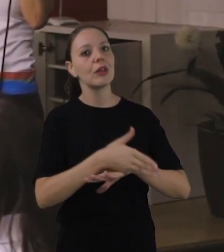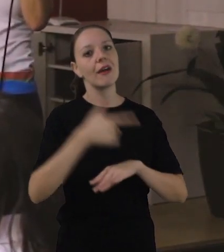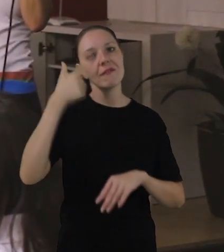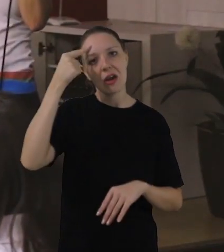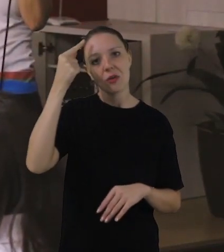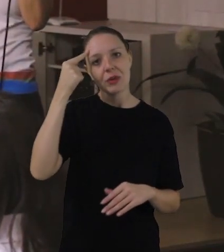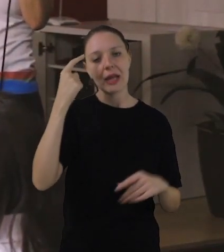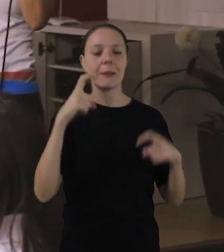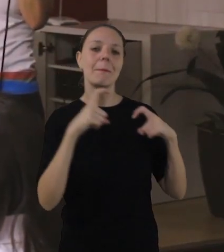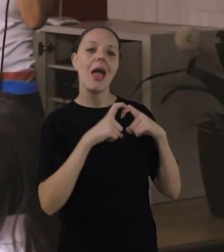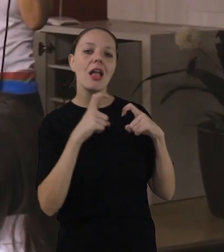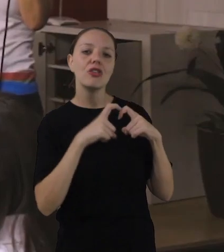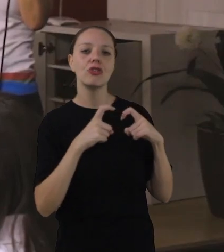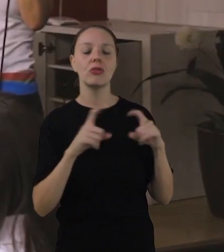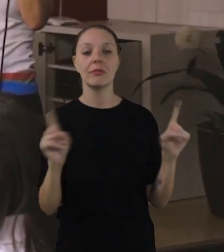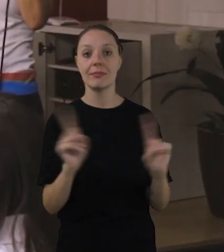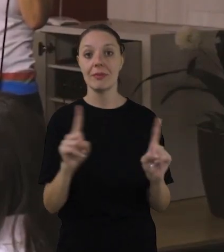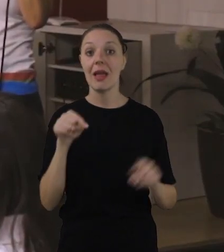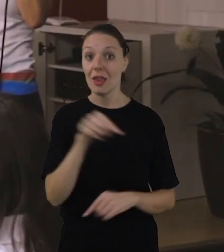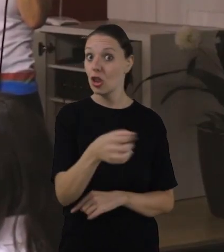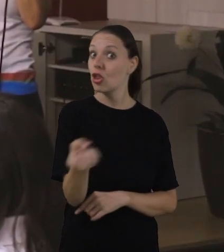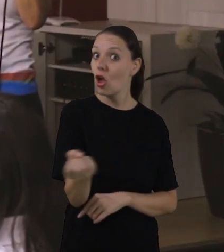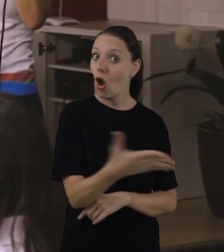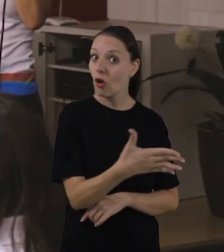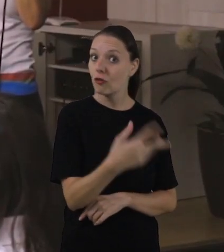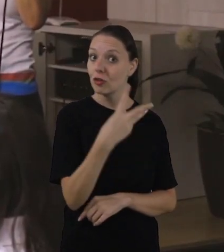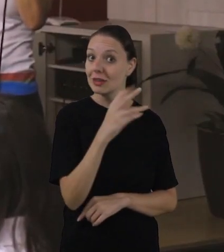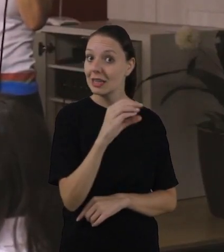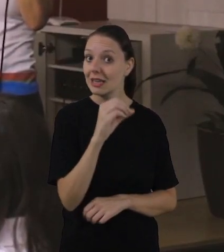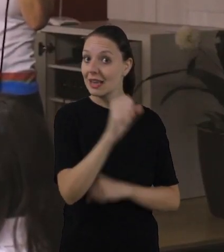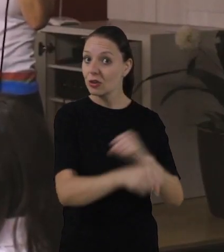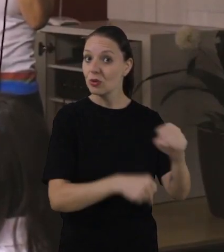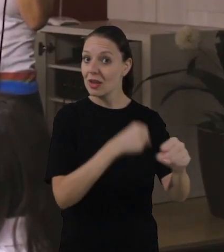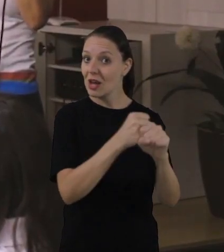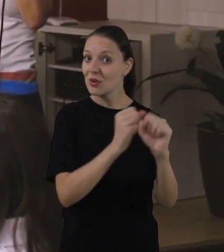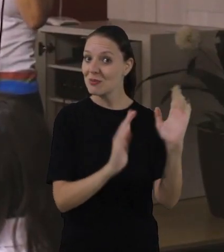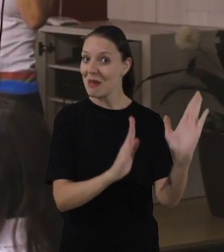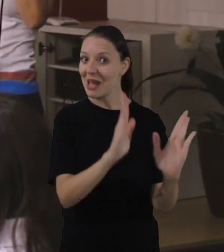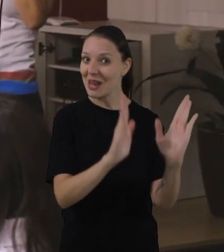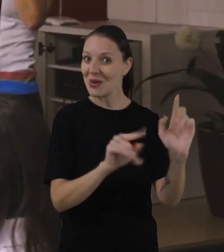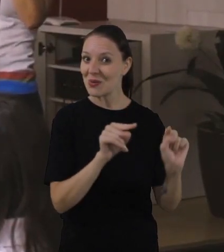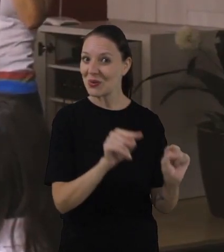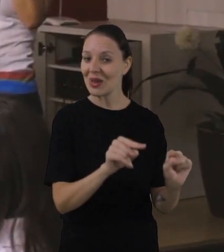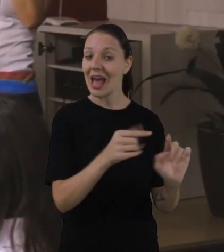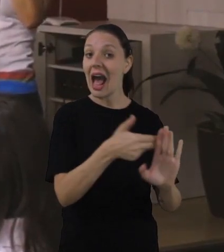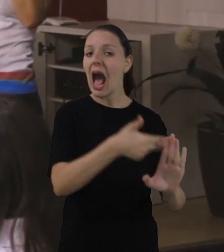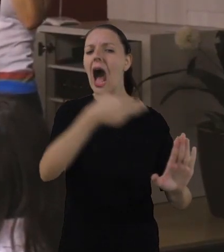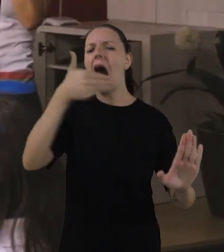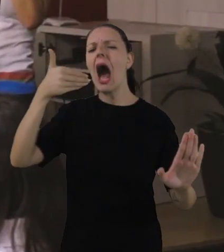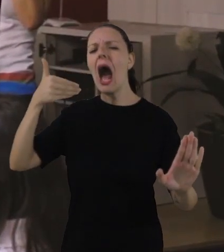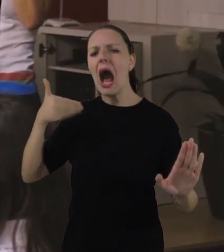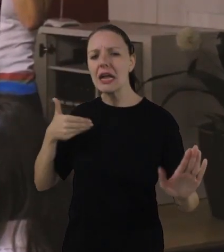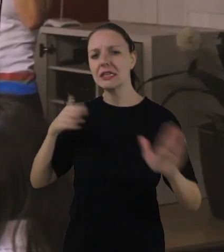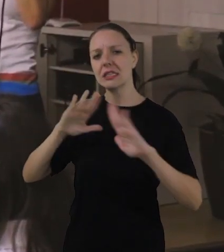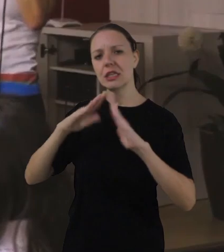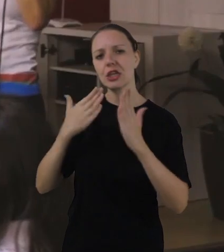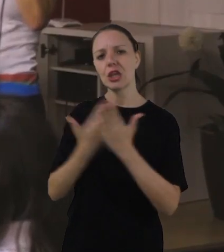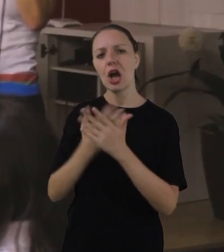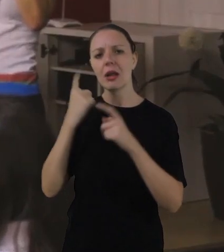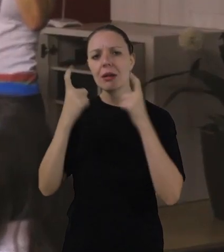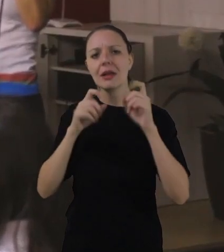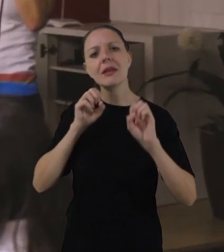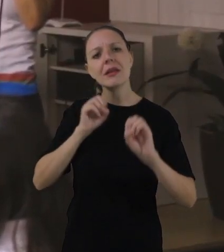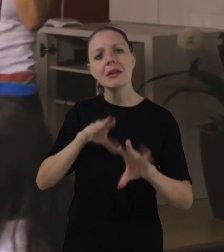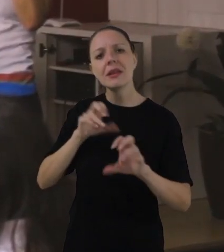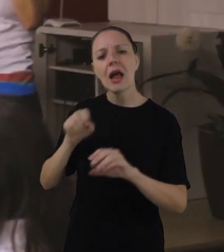ser médico. Isso é novo. Isso é de 300 anos para cá. Antes, as escolas estavam preocupadas em ensinar